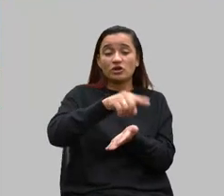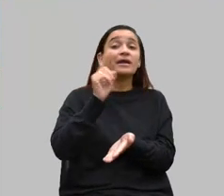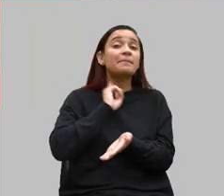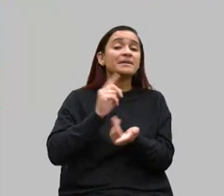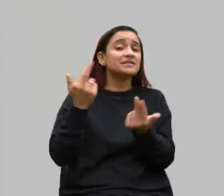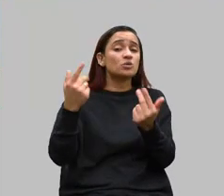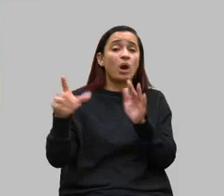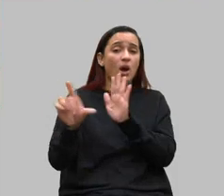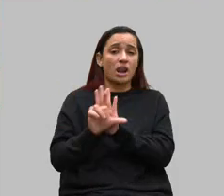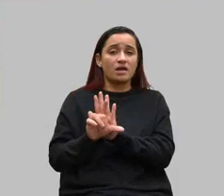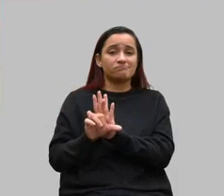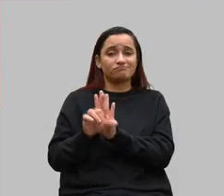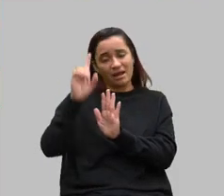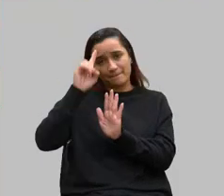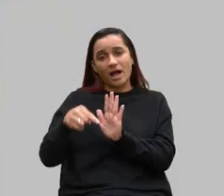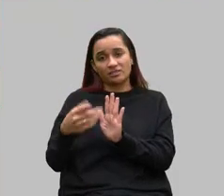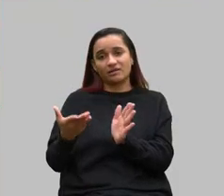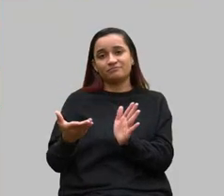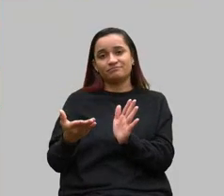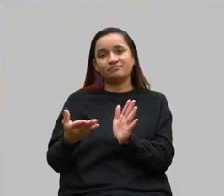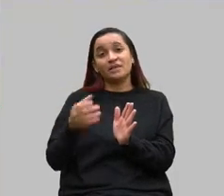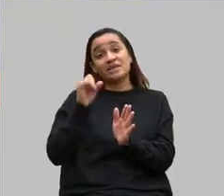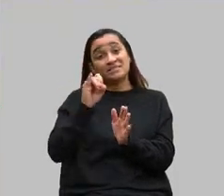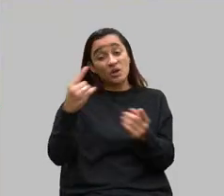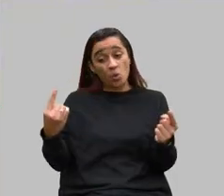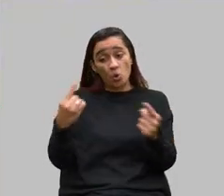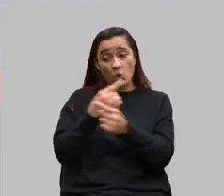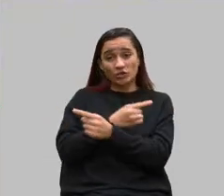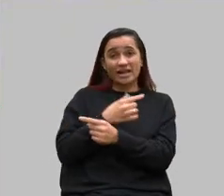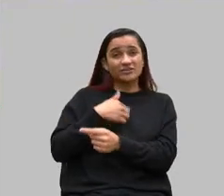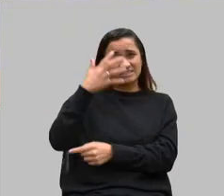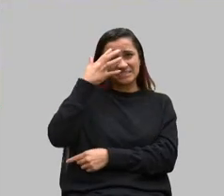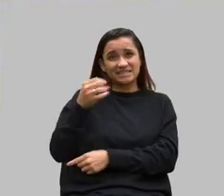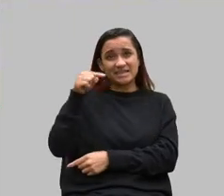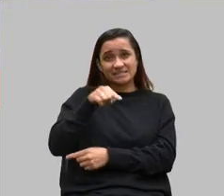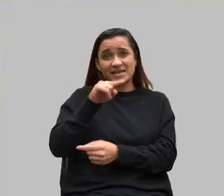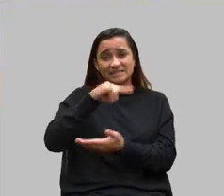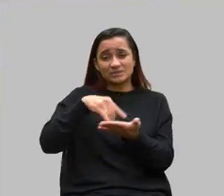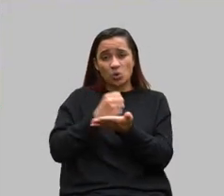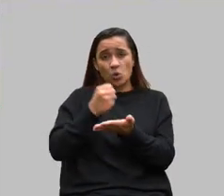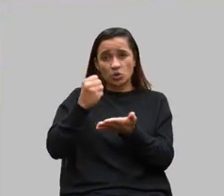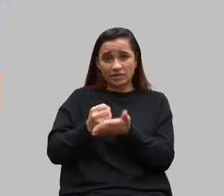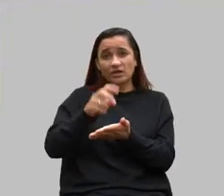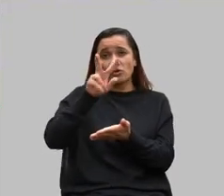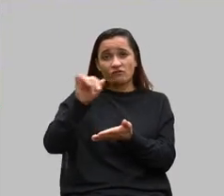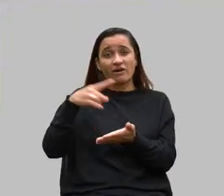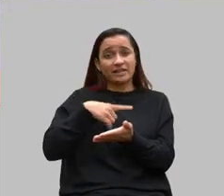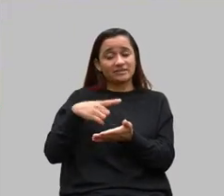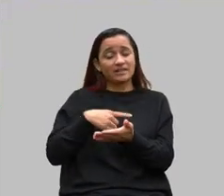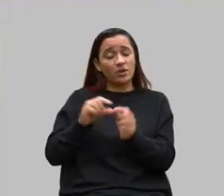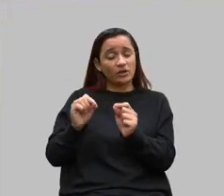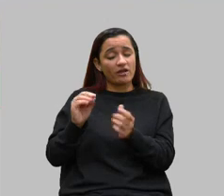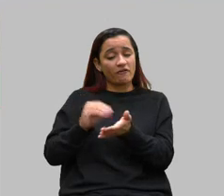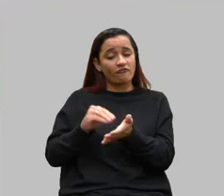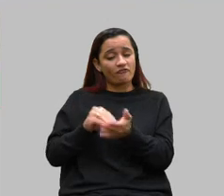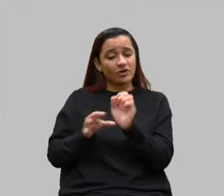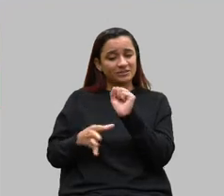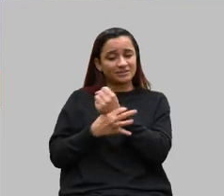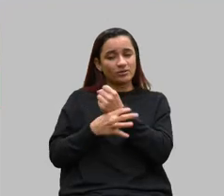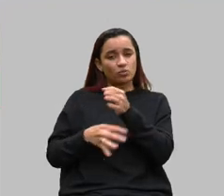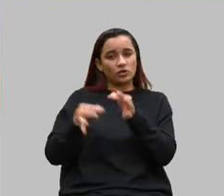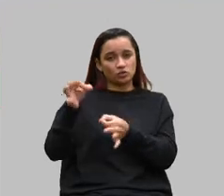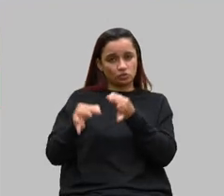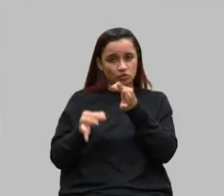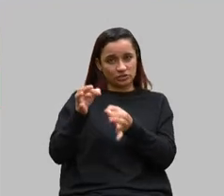caso contrário gente eu tenho certezas que Esses contratos sofrerão uma insegurança jurídica né